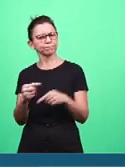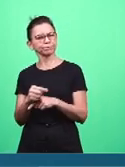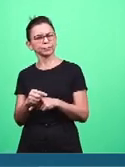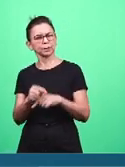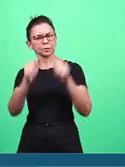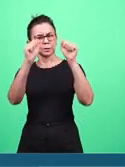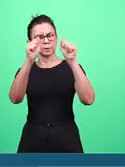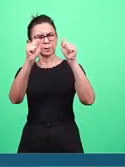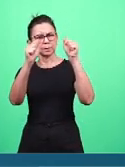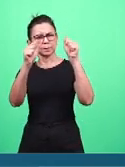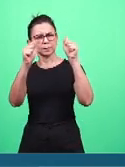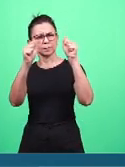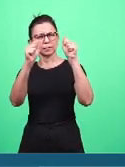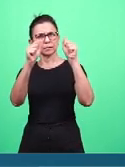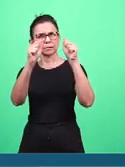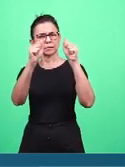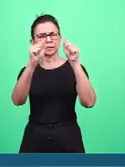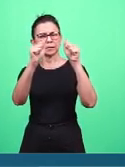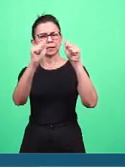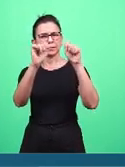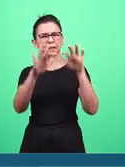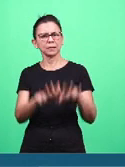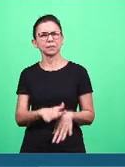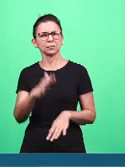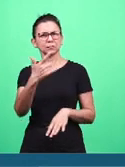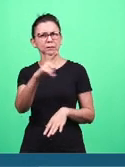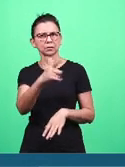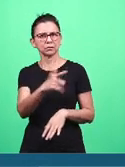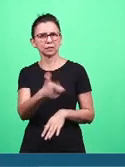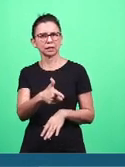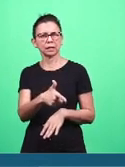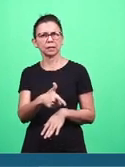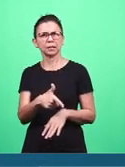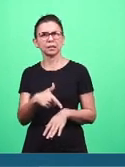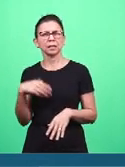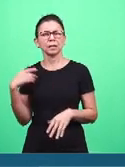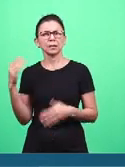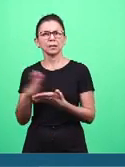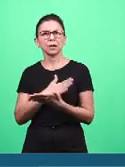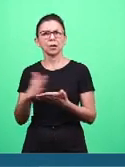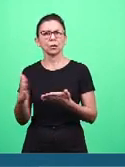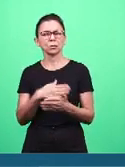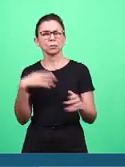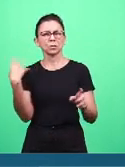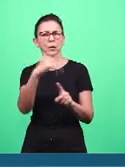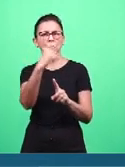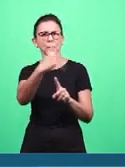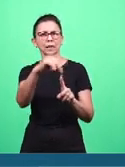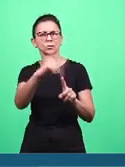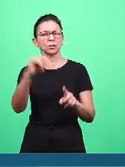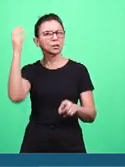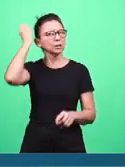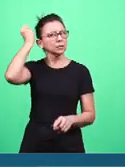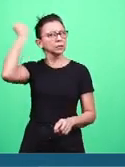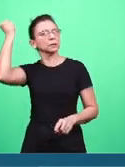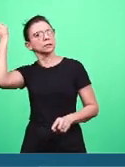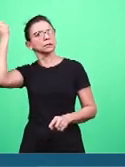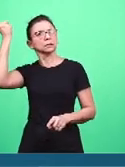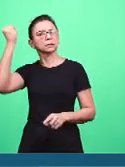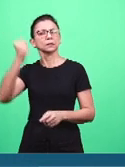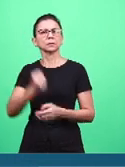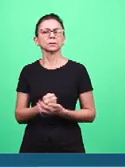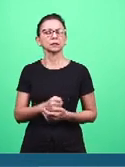Isso. Essa aqui depois vamos entrar. Então, vamos voltar à primeira agora. Eu só queria saber, porque foi muito rápido o que foi